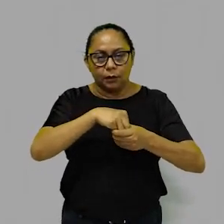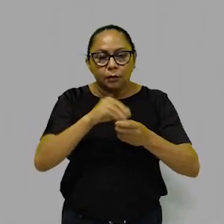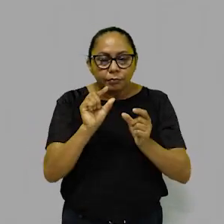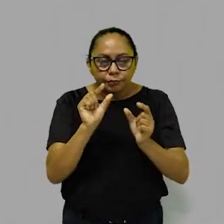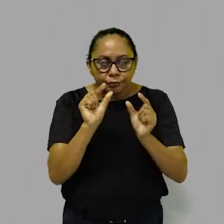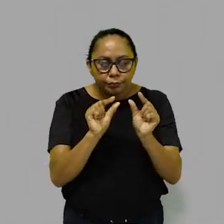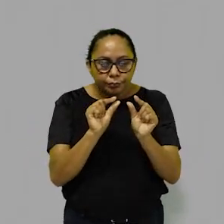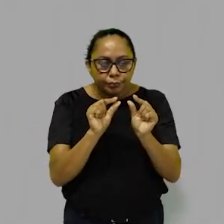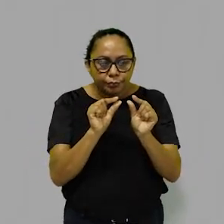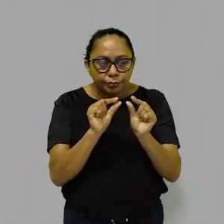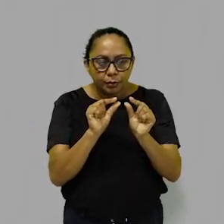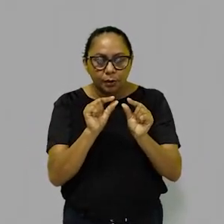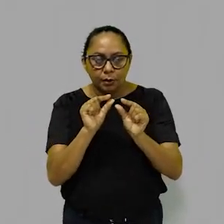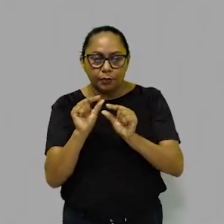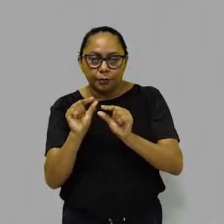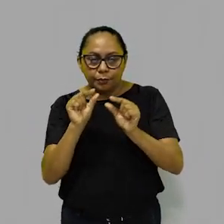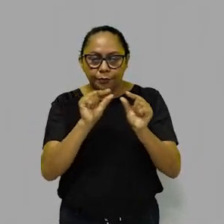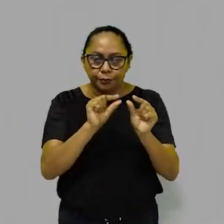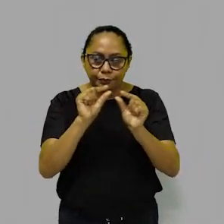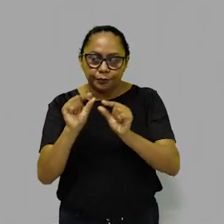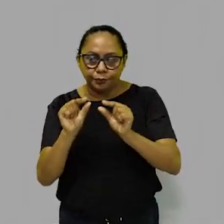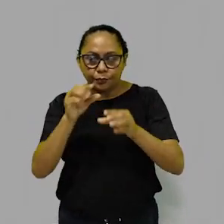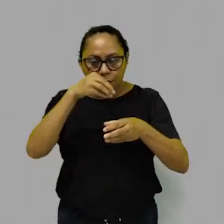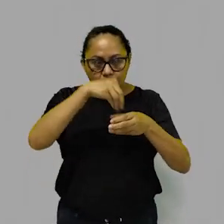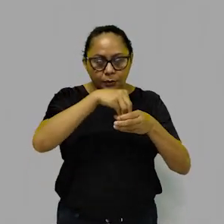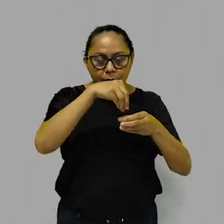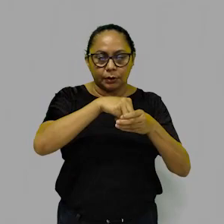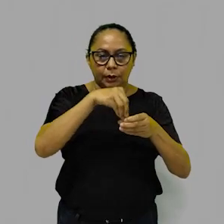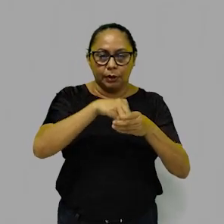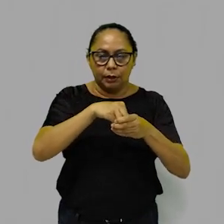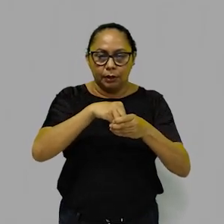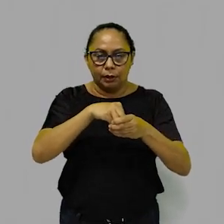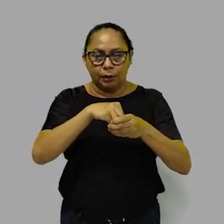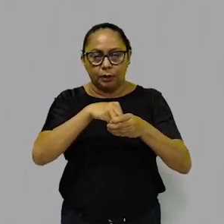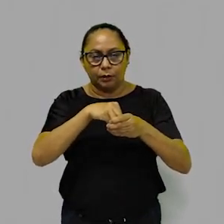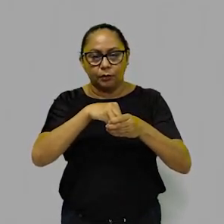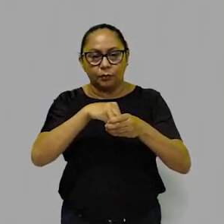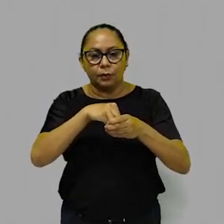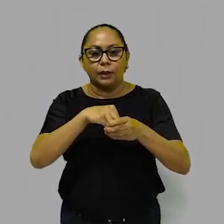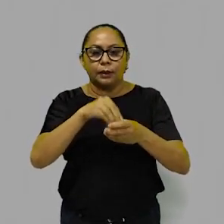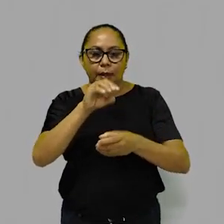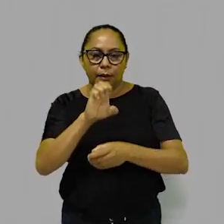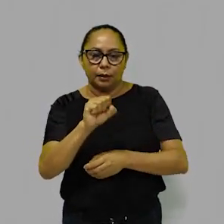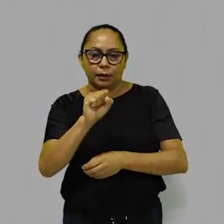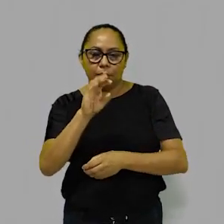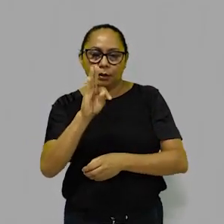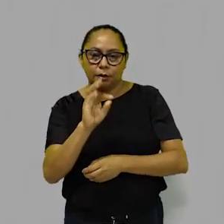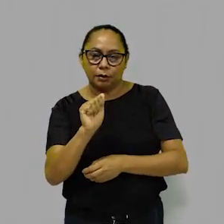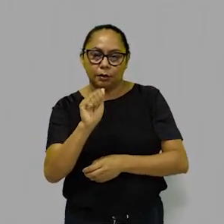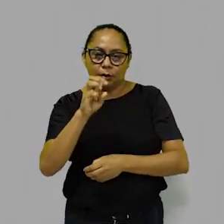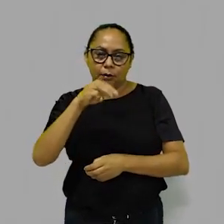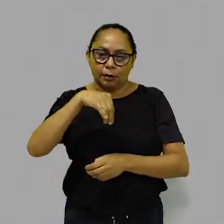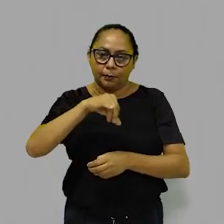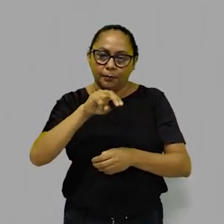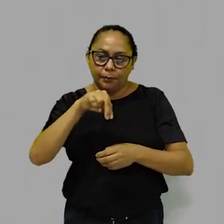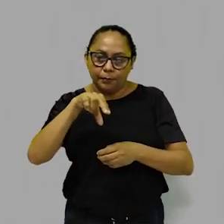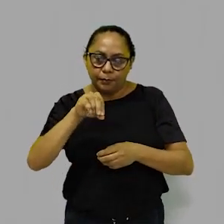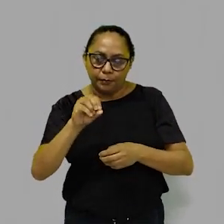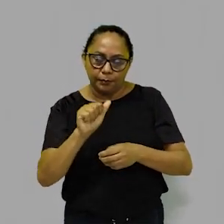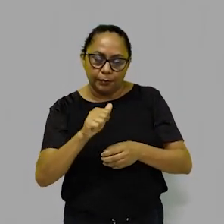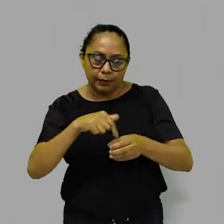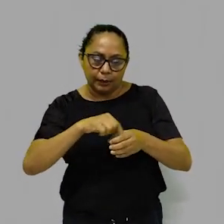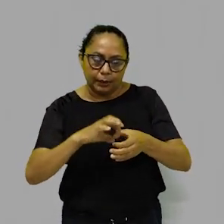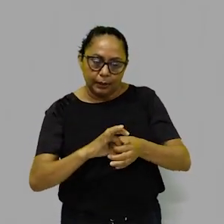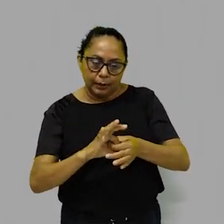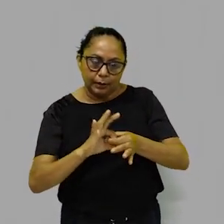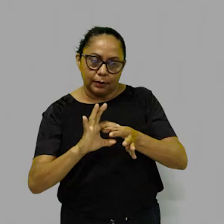grânulos, né? Que são bolsas que contêm uma substância chamada histamina. essa histamina vai ser liberada